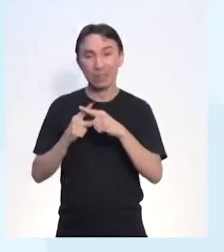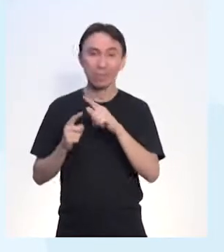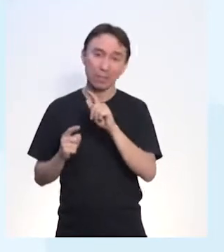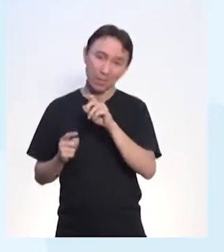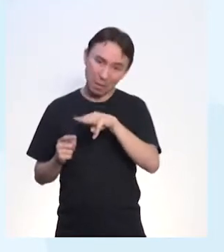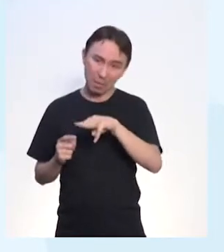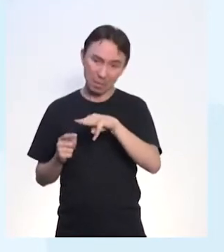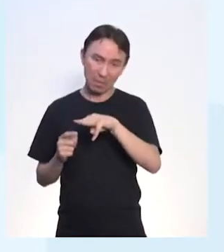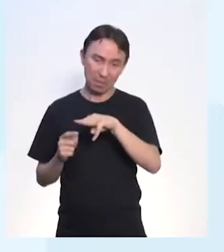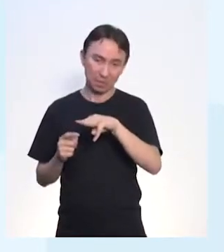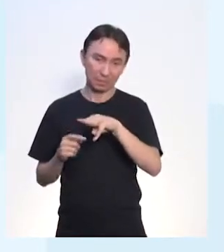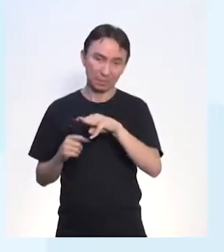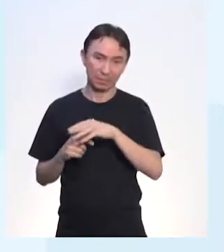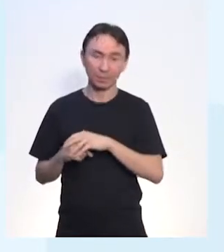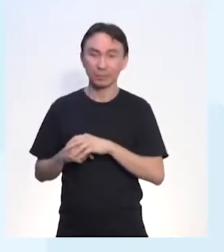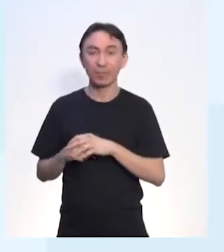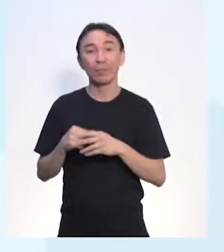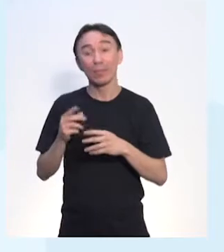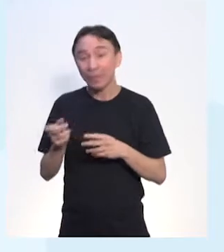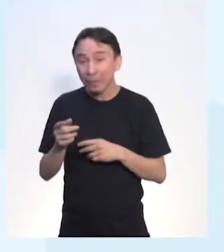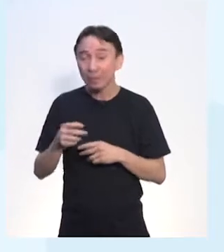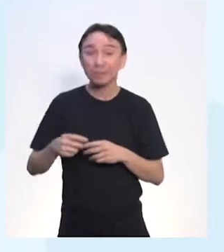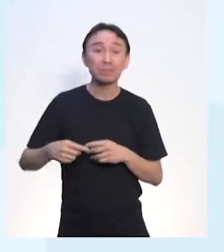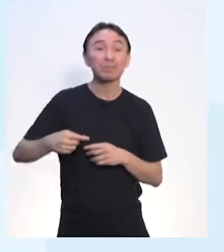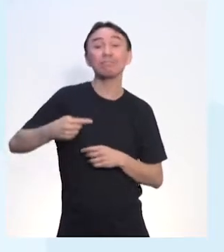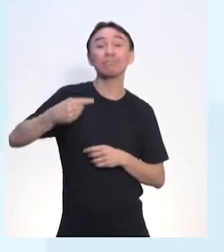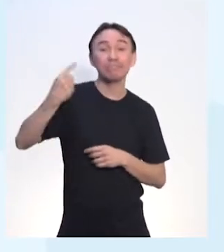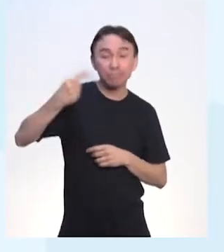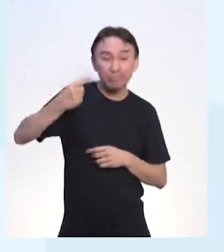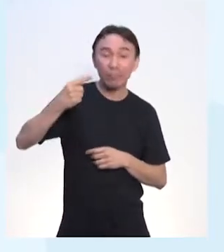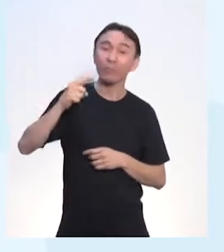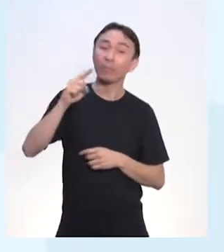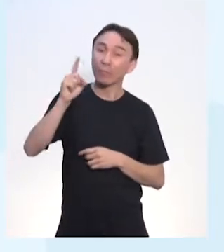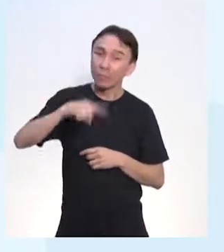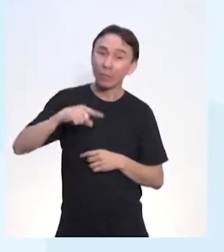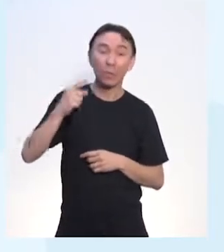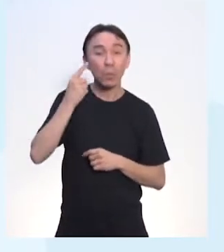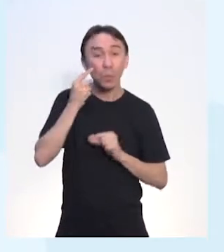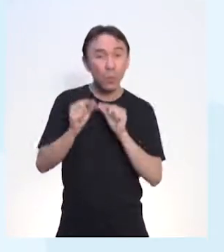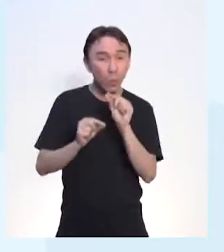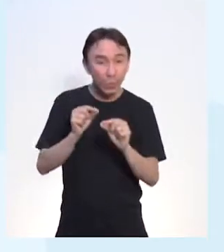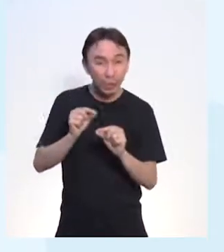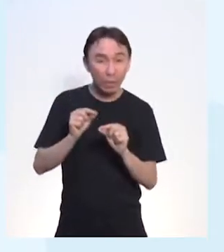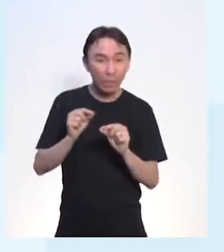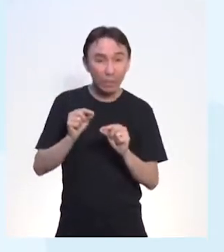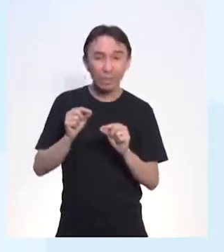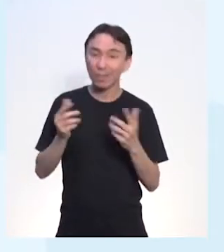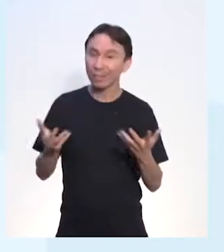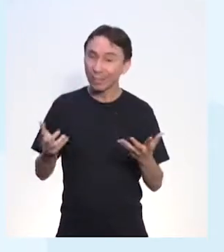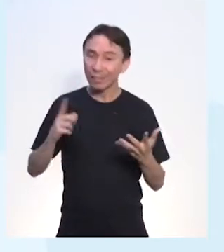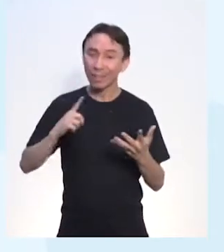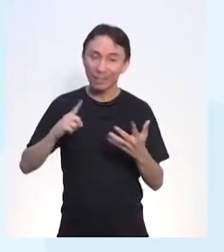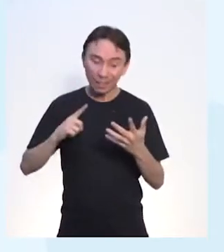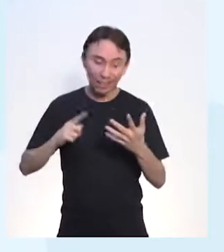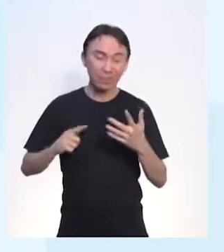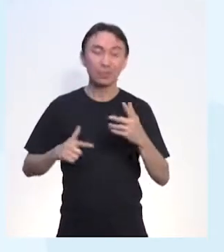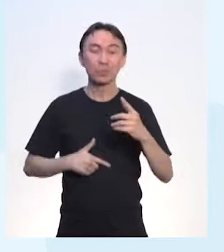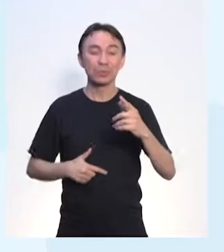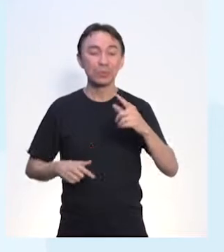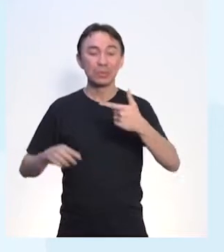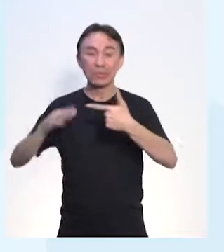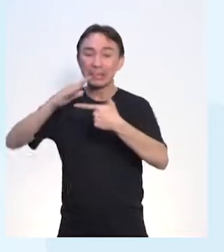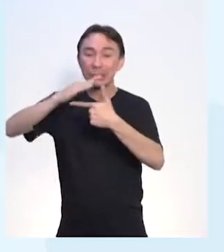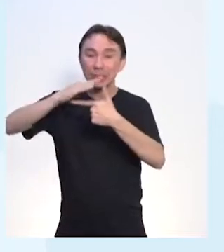repete. Então, esta é a primeira relação métrica que nós podemos tirar do triângulo azul claro